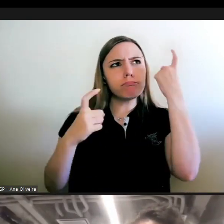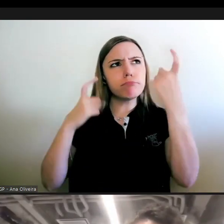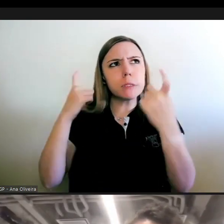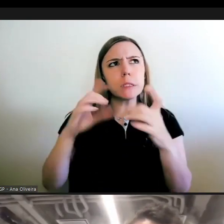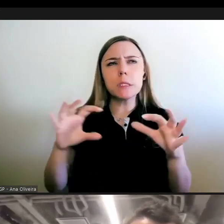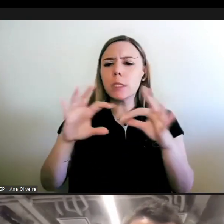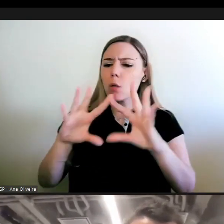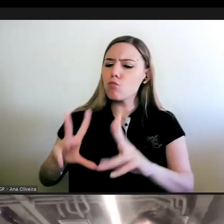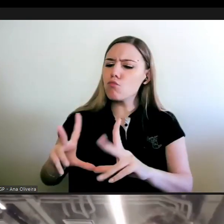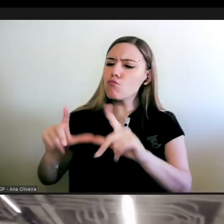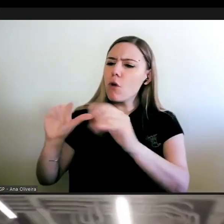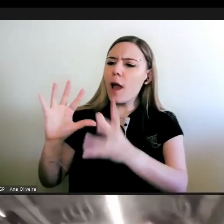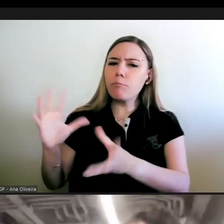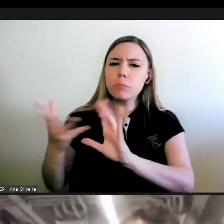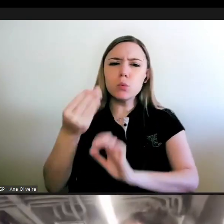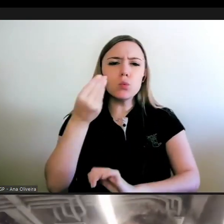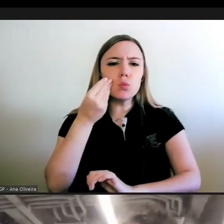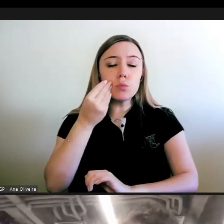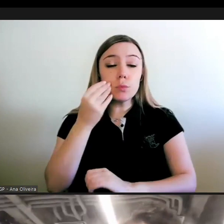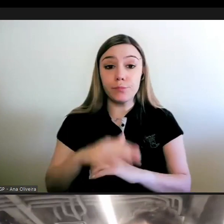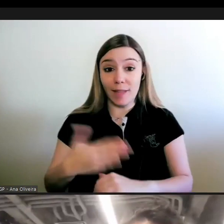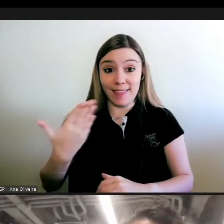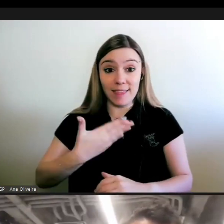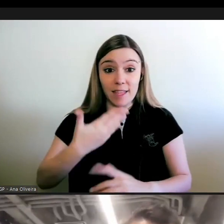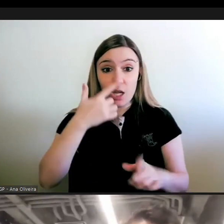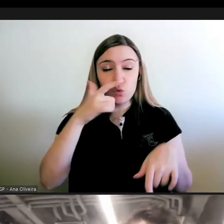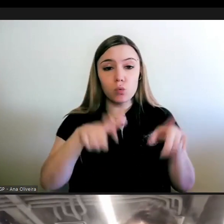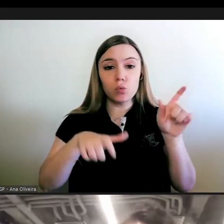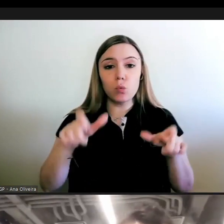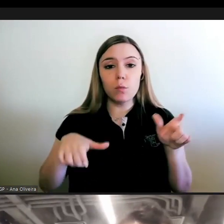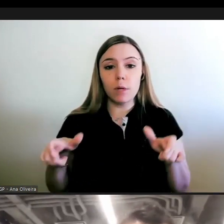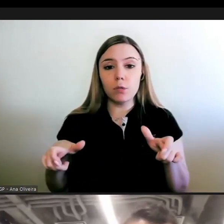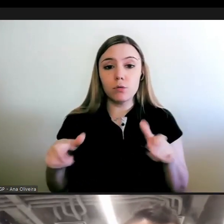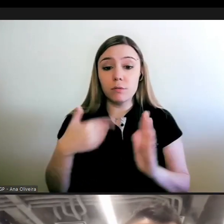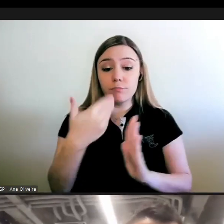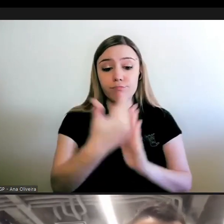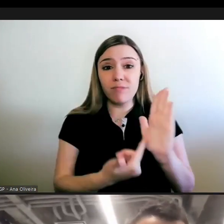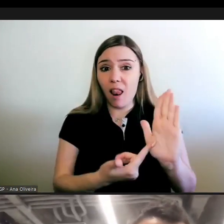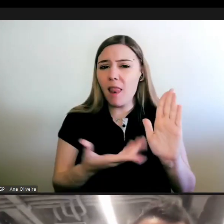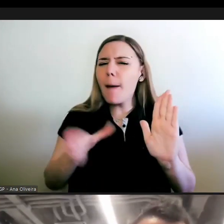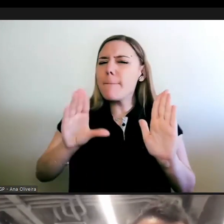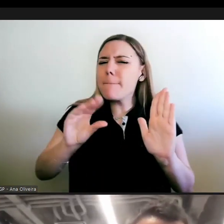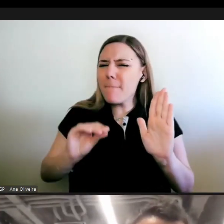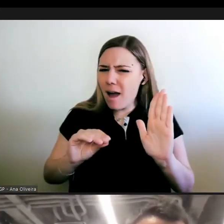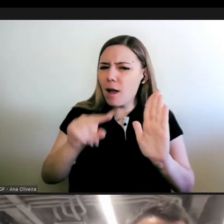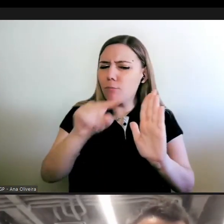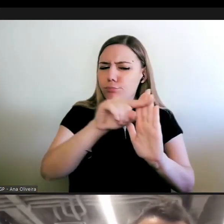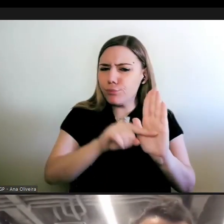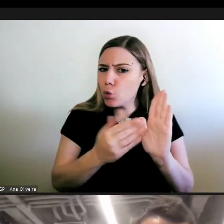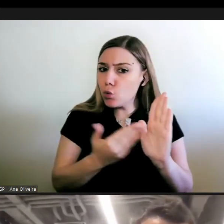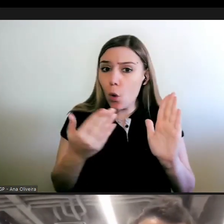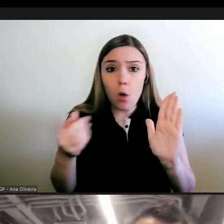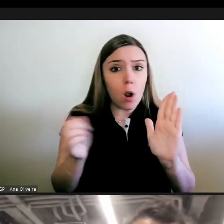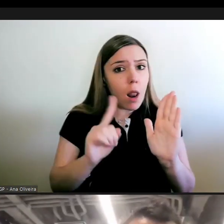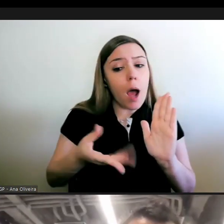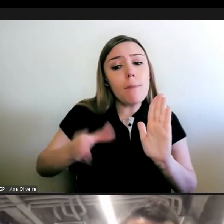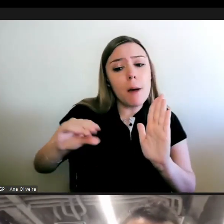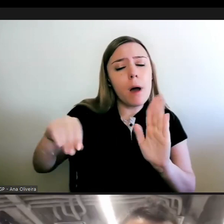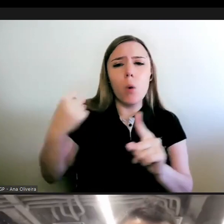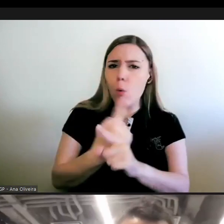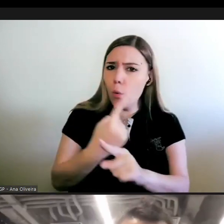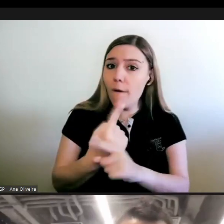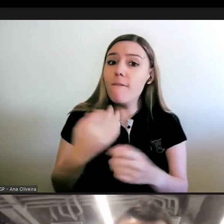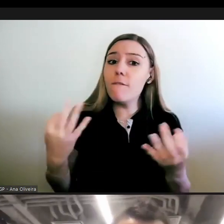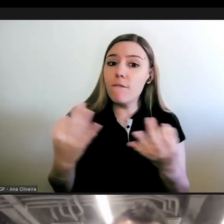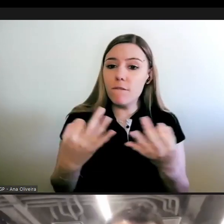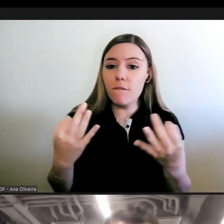sustentável. Os direitos humanos são, além dessa carta, um conjunto de outros instrumentos que